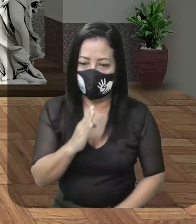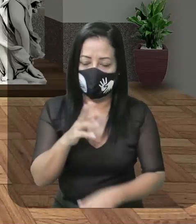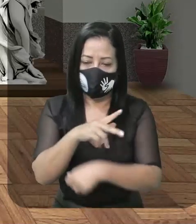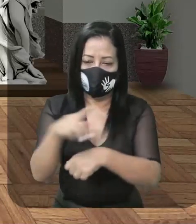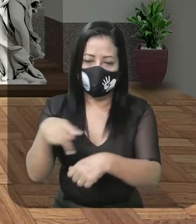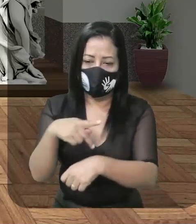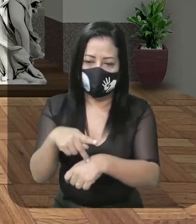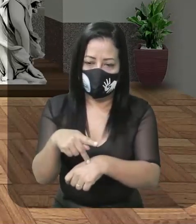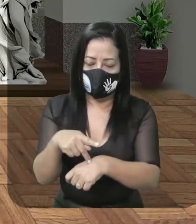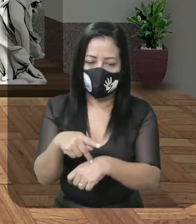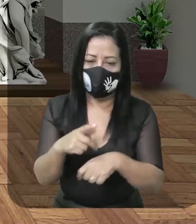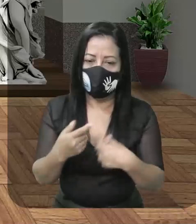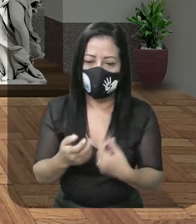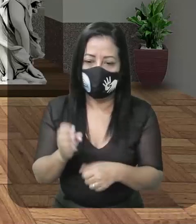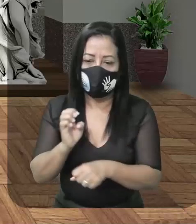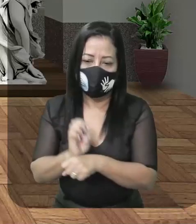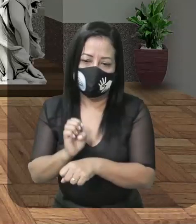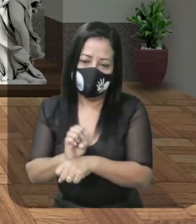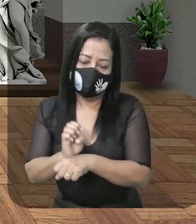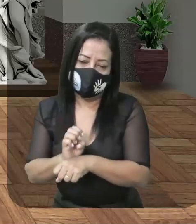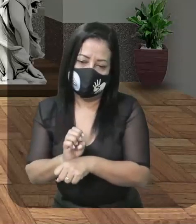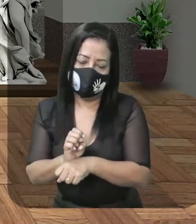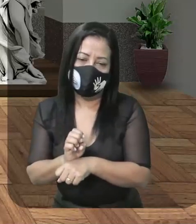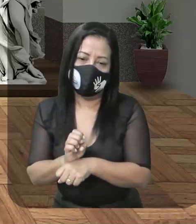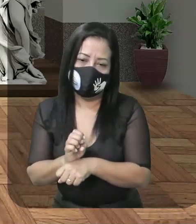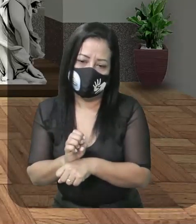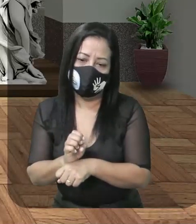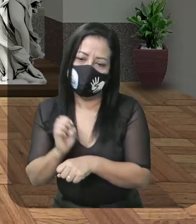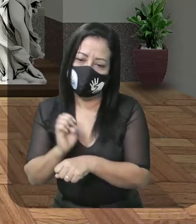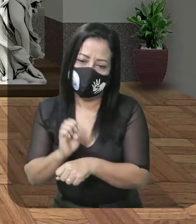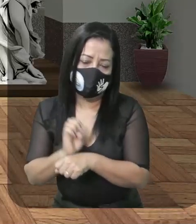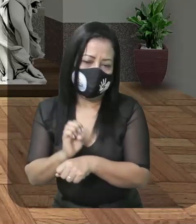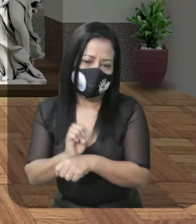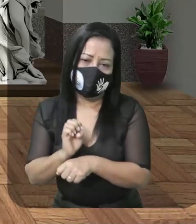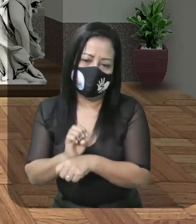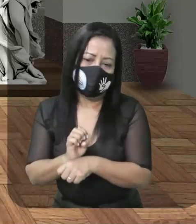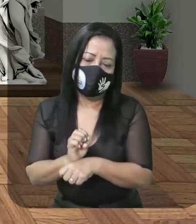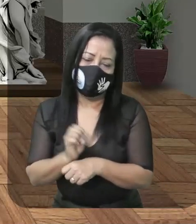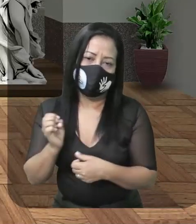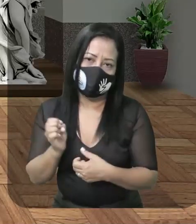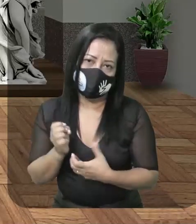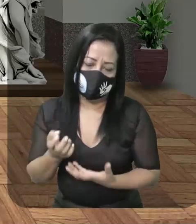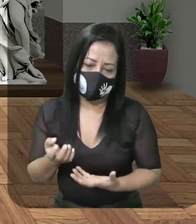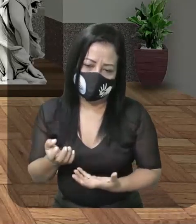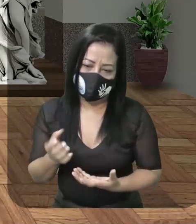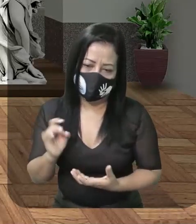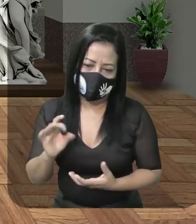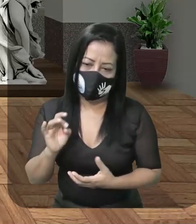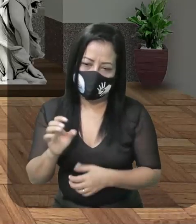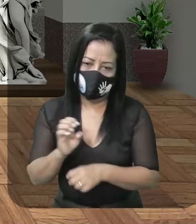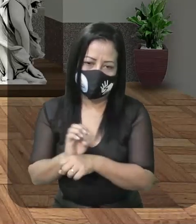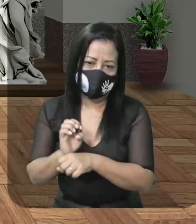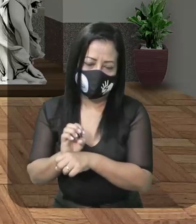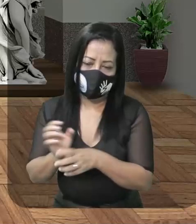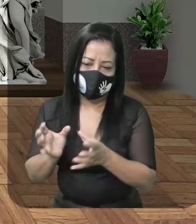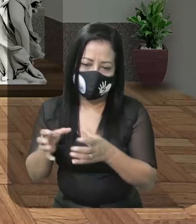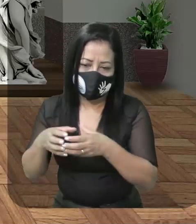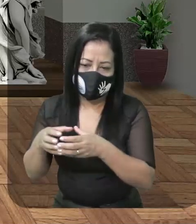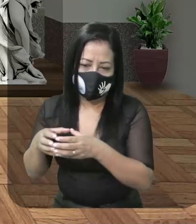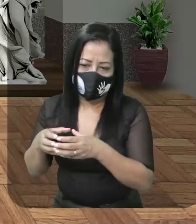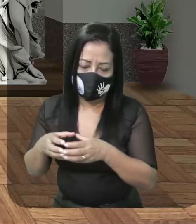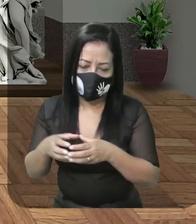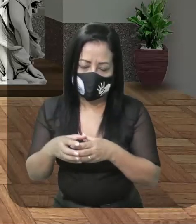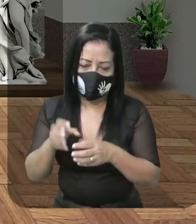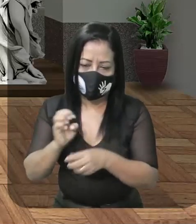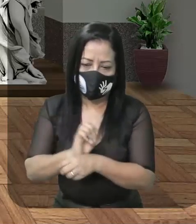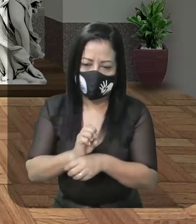país. Então, o estado não vem só dessa palavra estado, estadual. Ela é uma